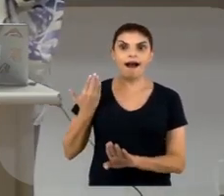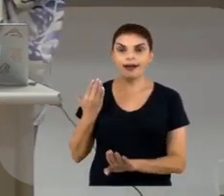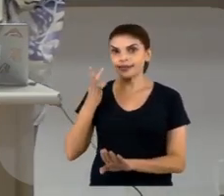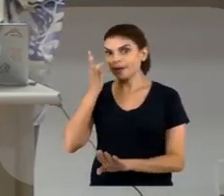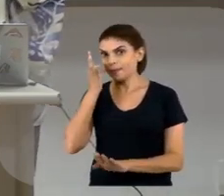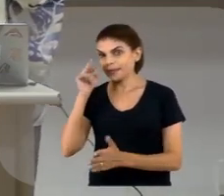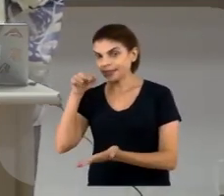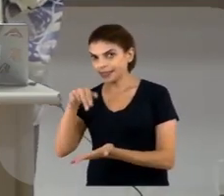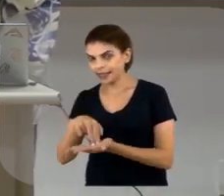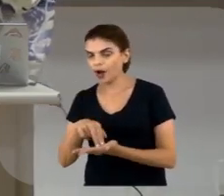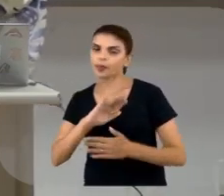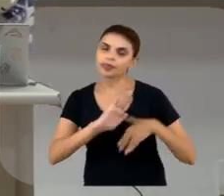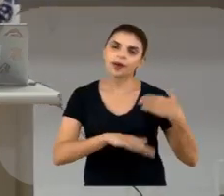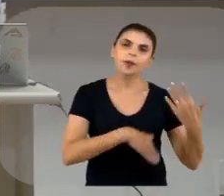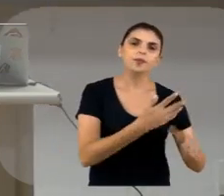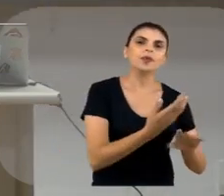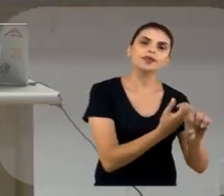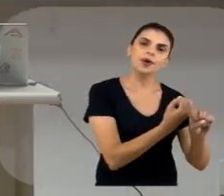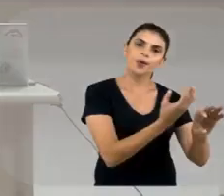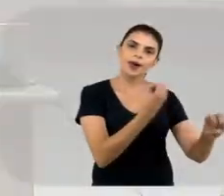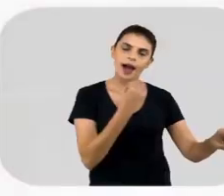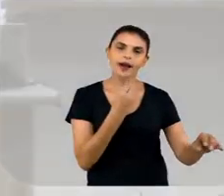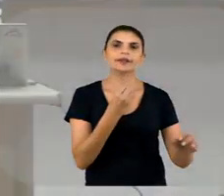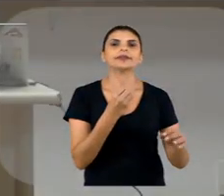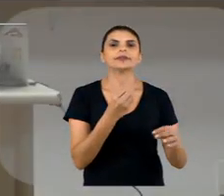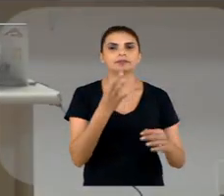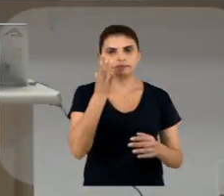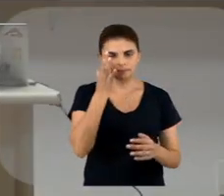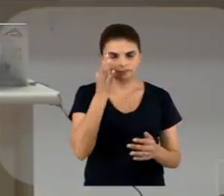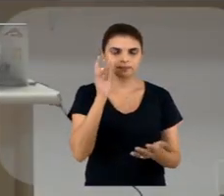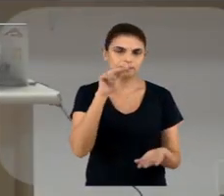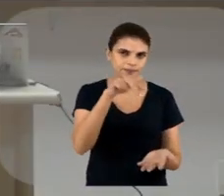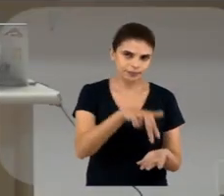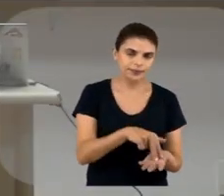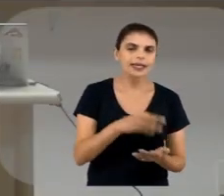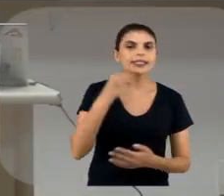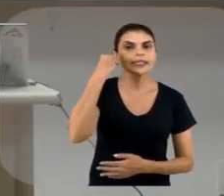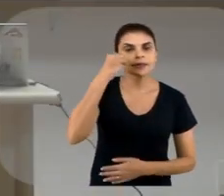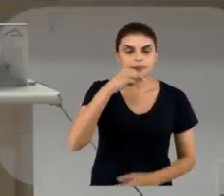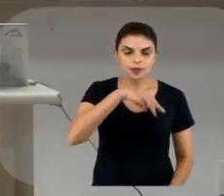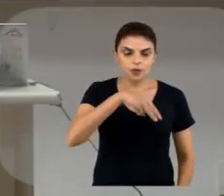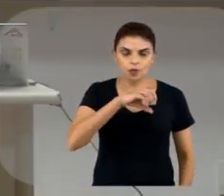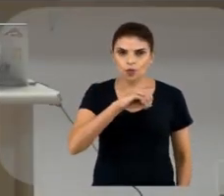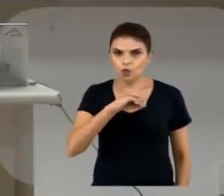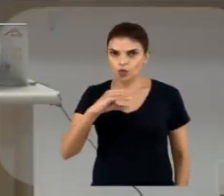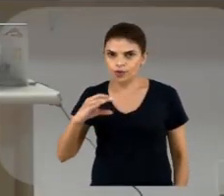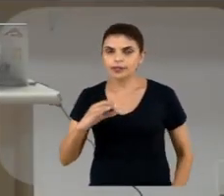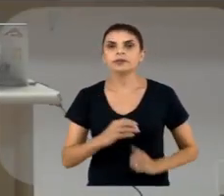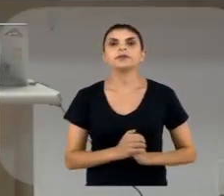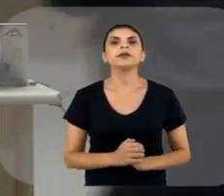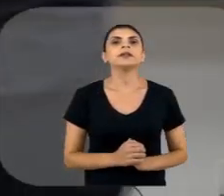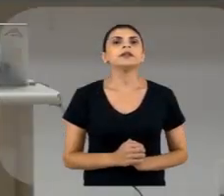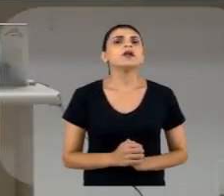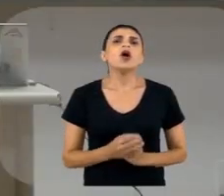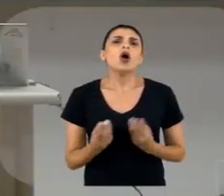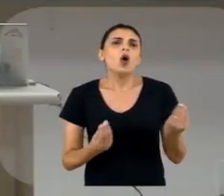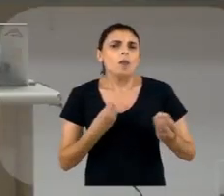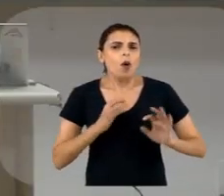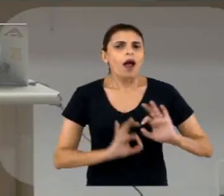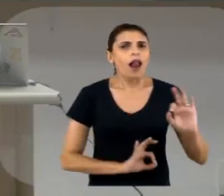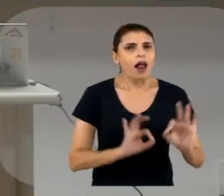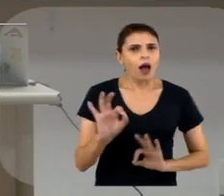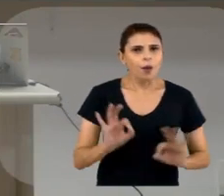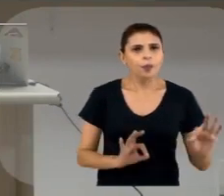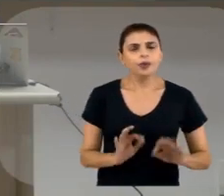antes e depois dessa experiência. Então, como que eu elaboro, né? A gente